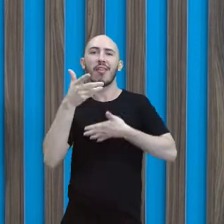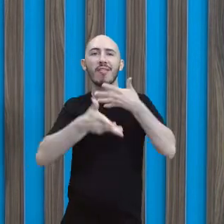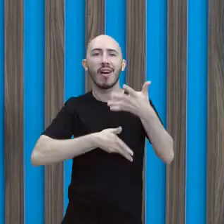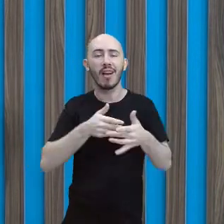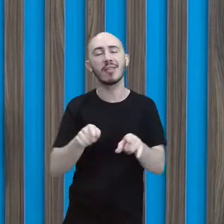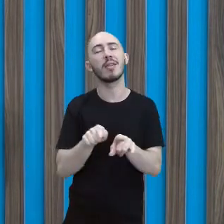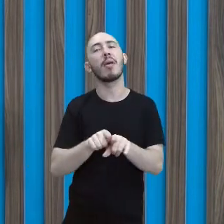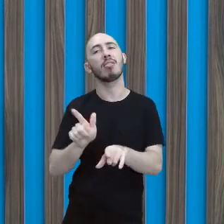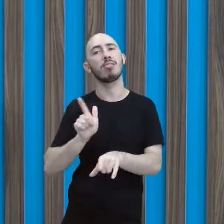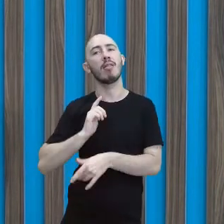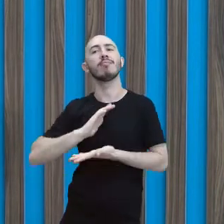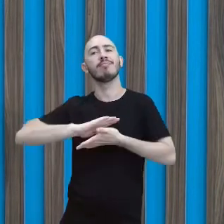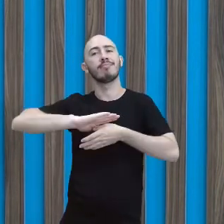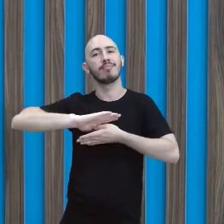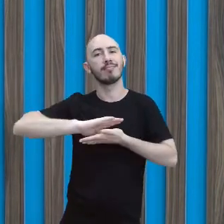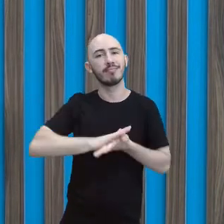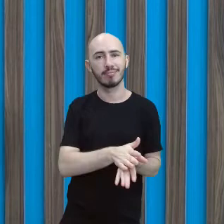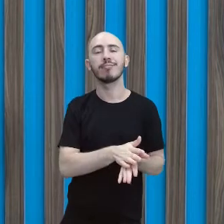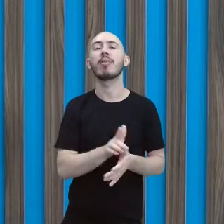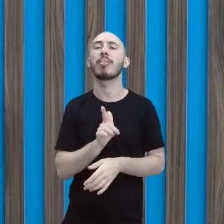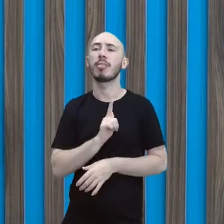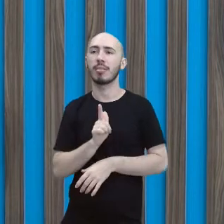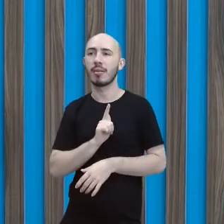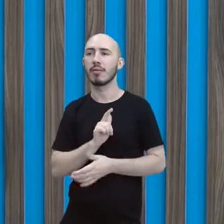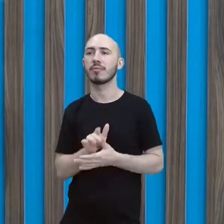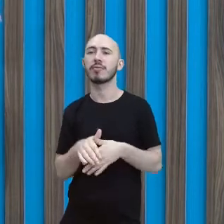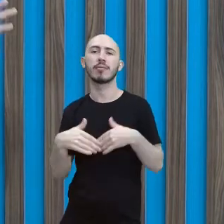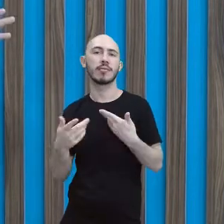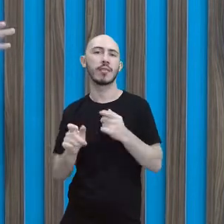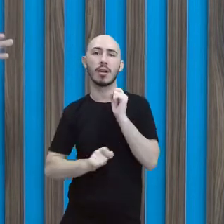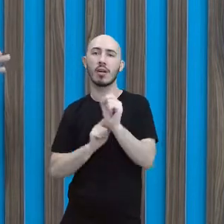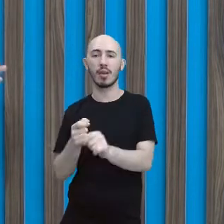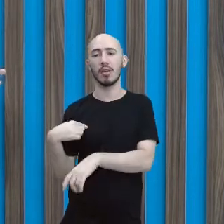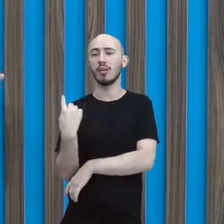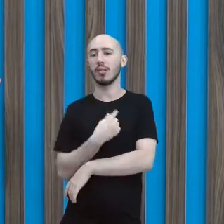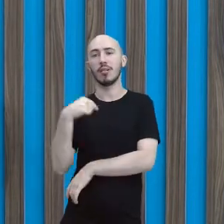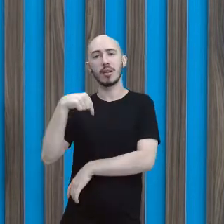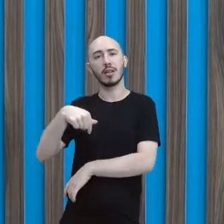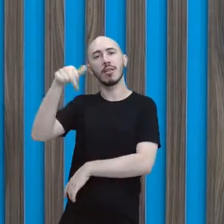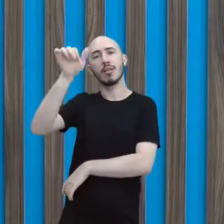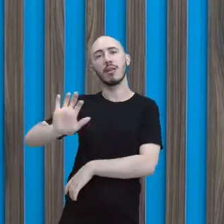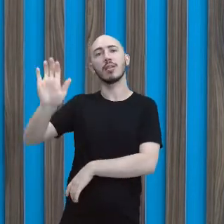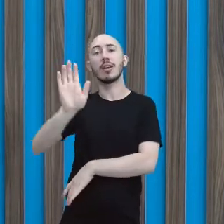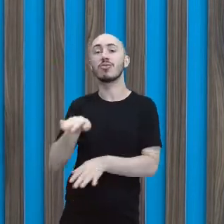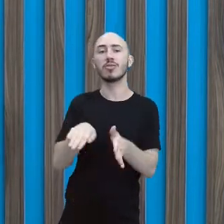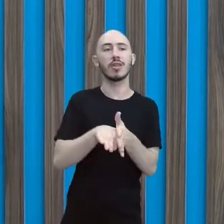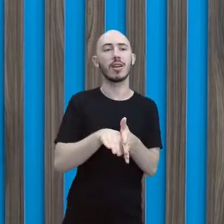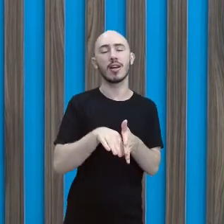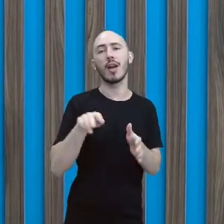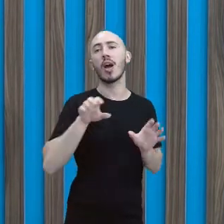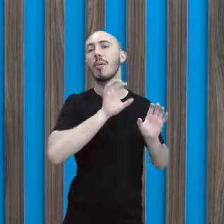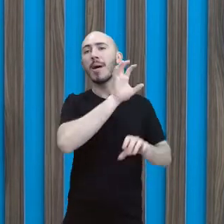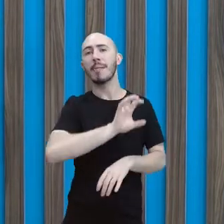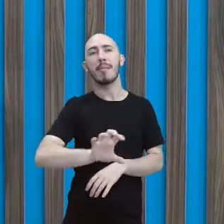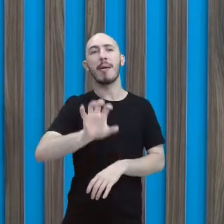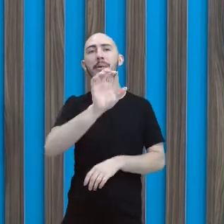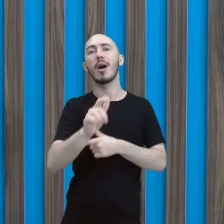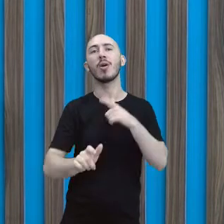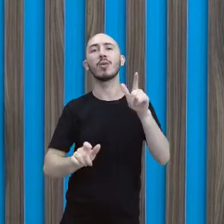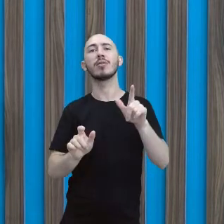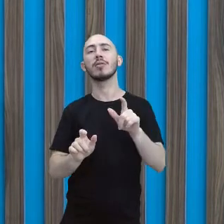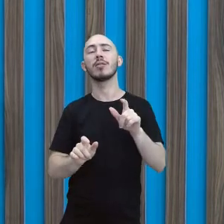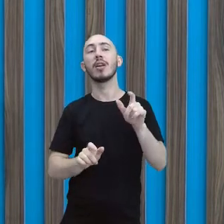né, peculiar, né, bem arrastado. Quando a gente chega, o pessoal já sabe que a gente somos daqui, né? E infelizmente acabamos passando